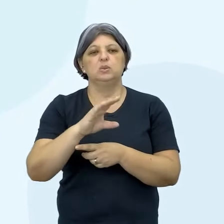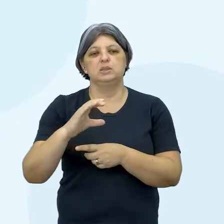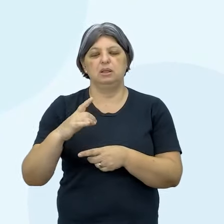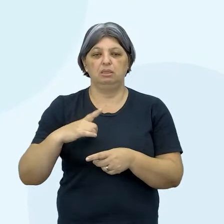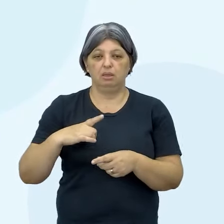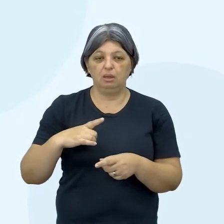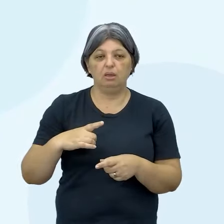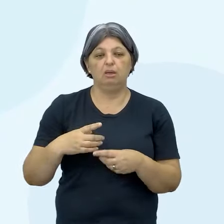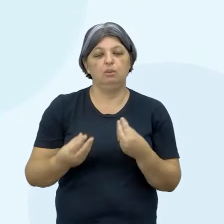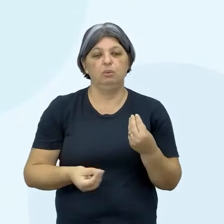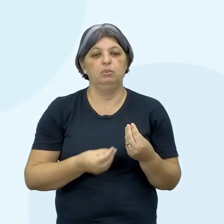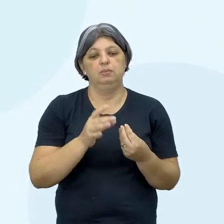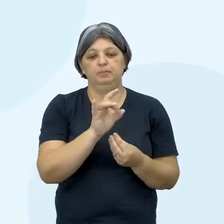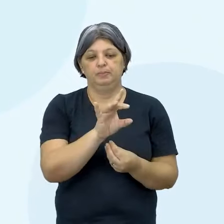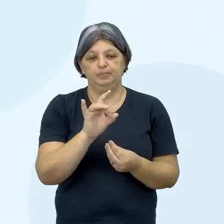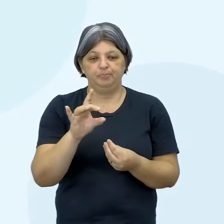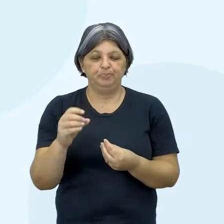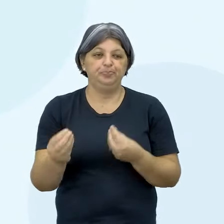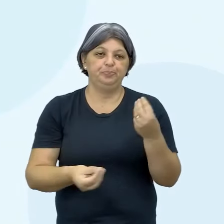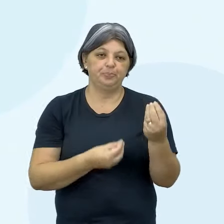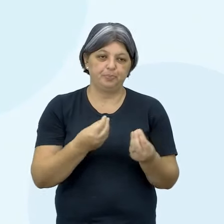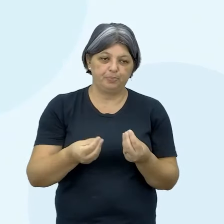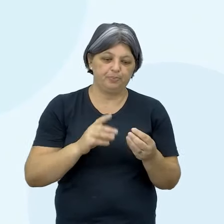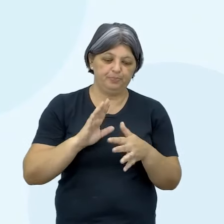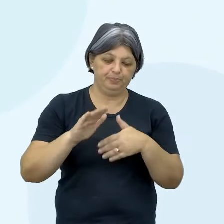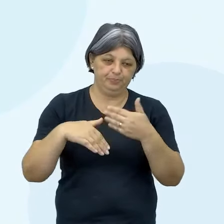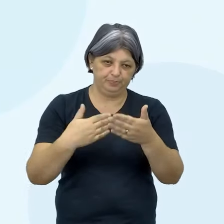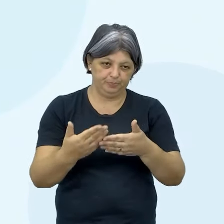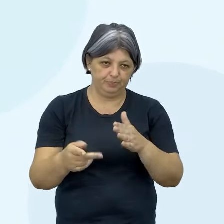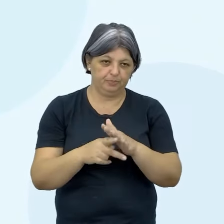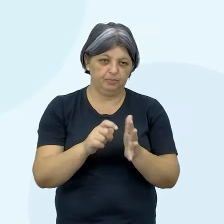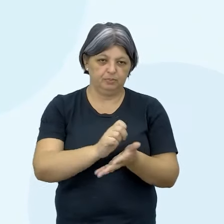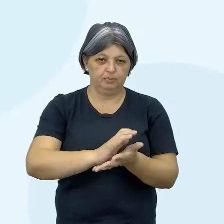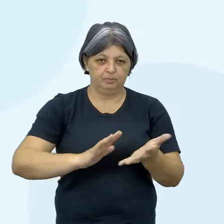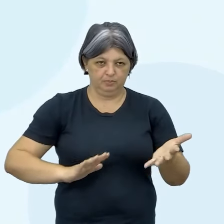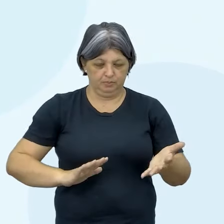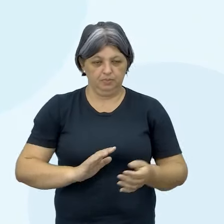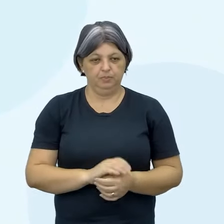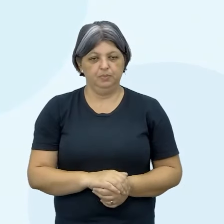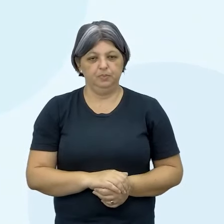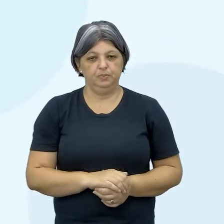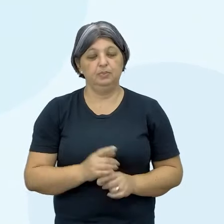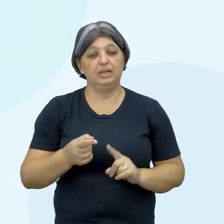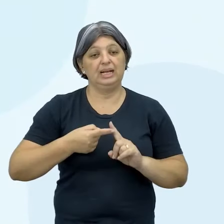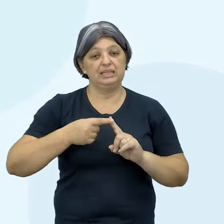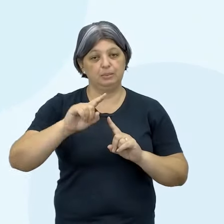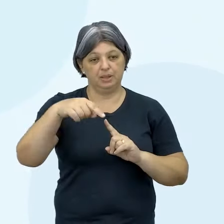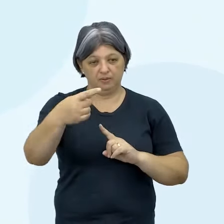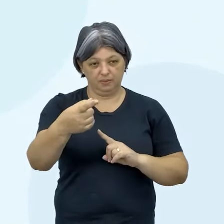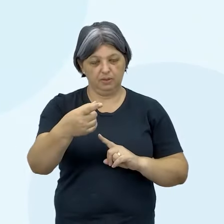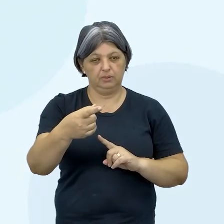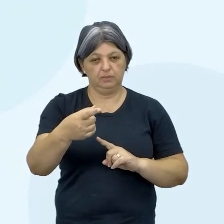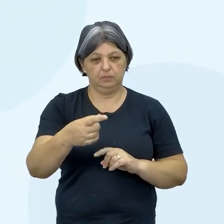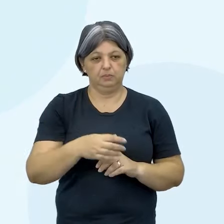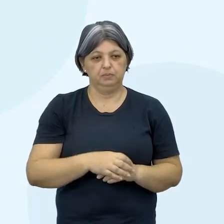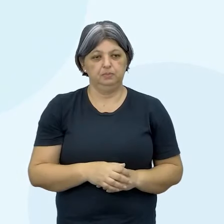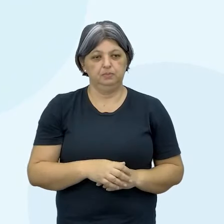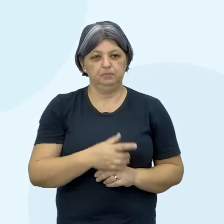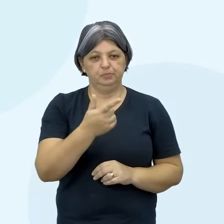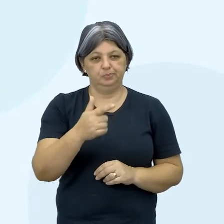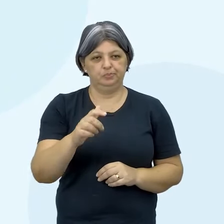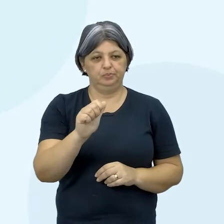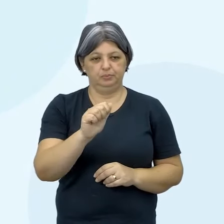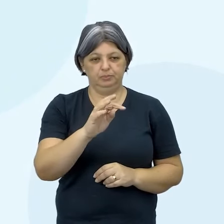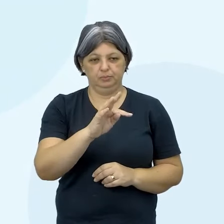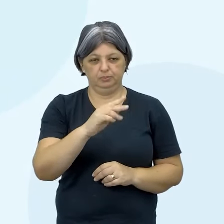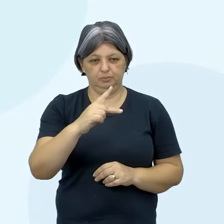tem em cada componente, como está desenvolvido aí as atividades. E na semana que vem, né, na próxima TPC, a